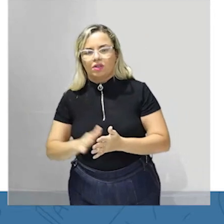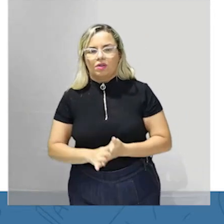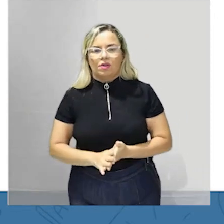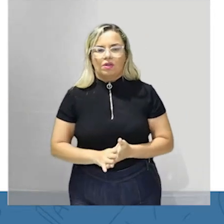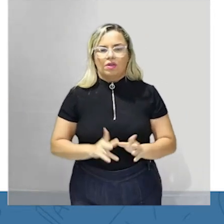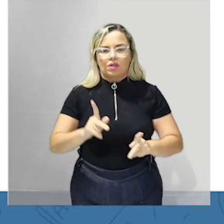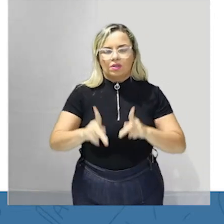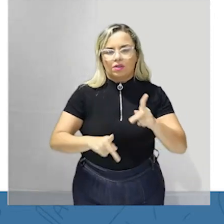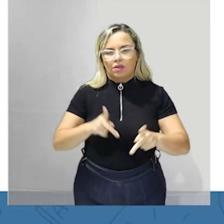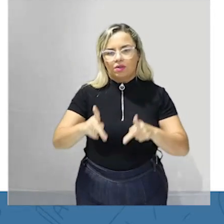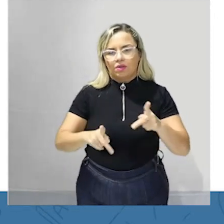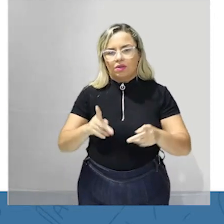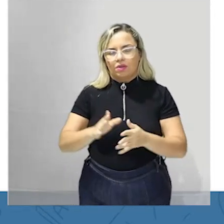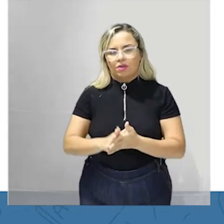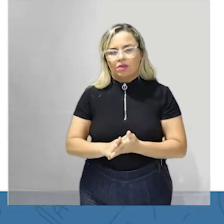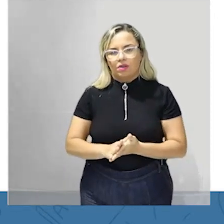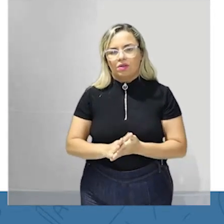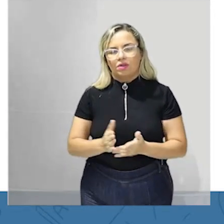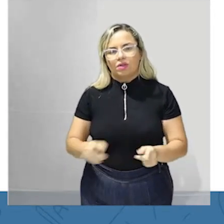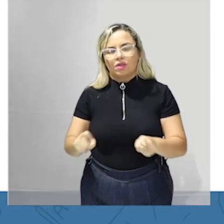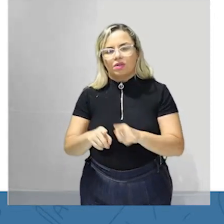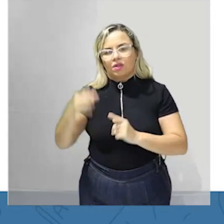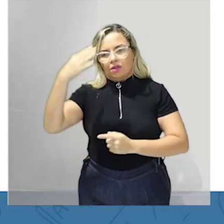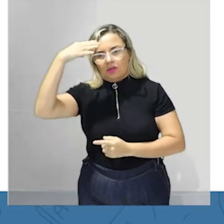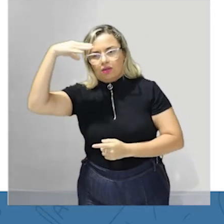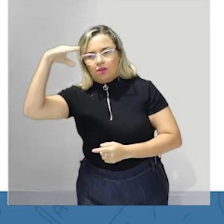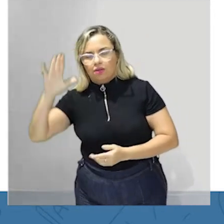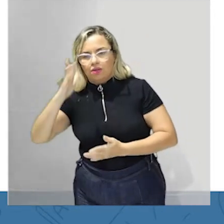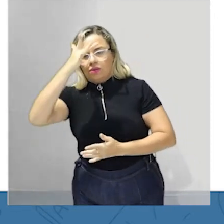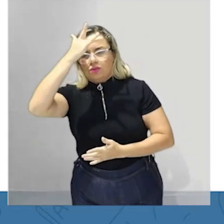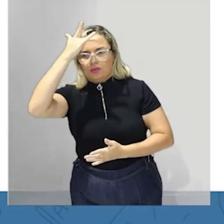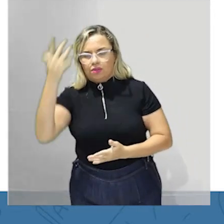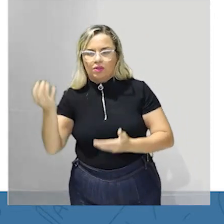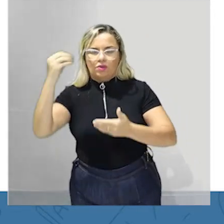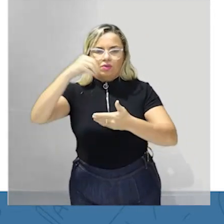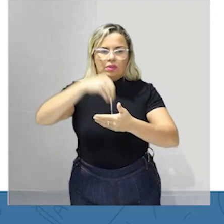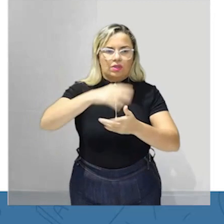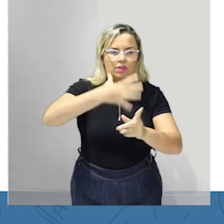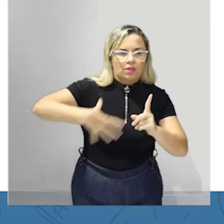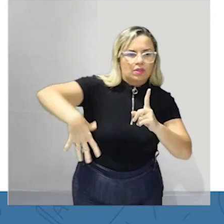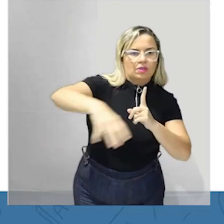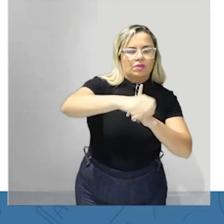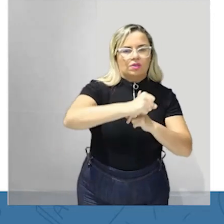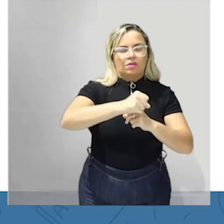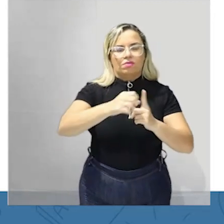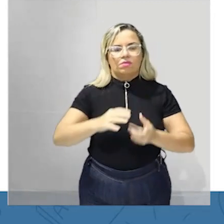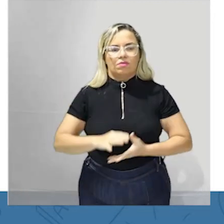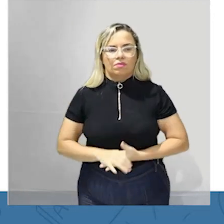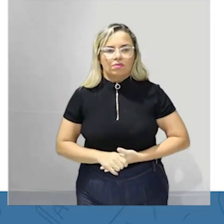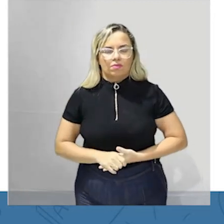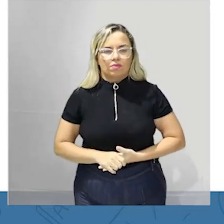heterogeneidade da população e da cultura da qual as pessoas fazem parte.